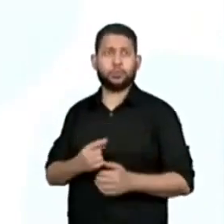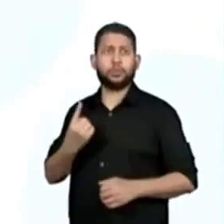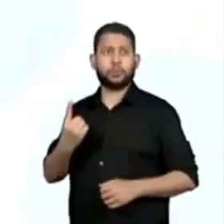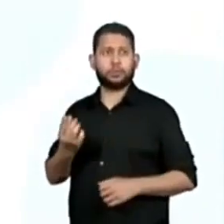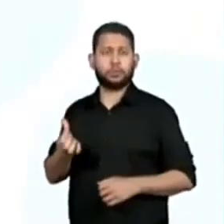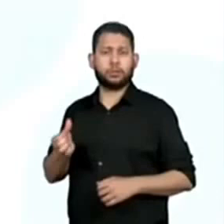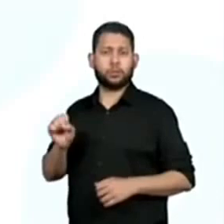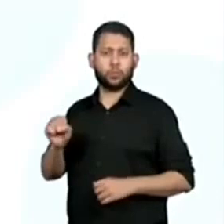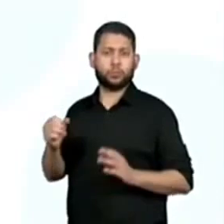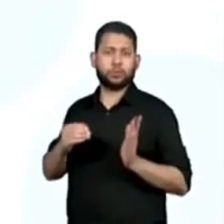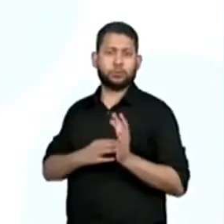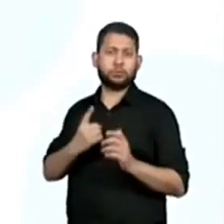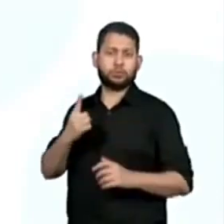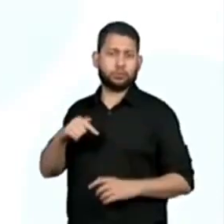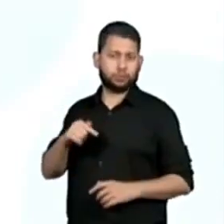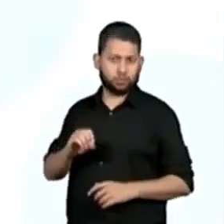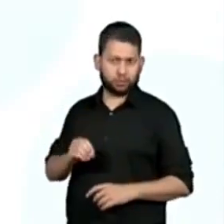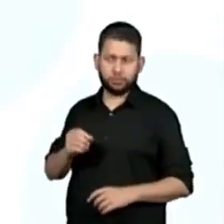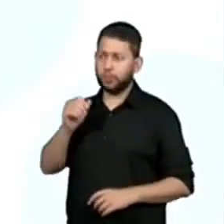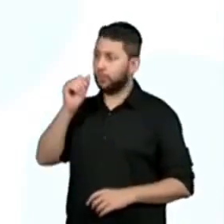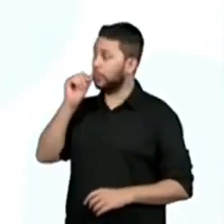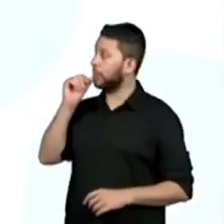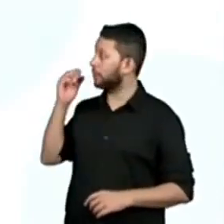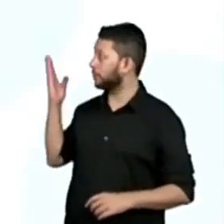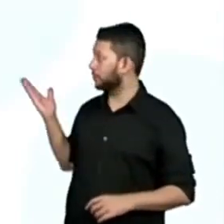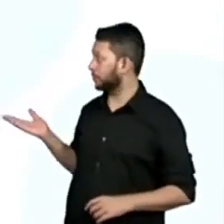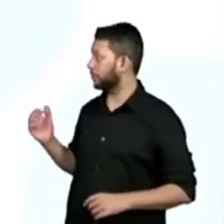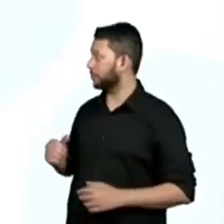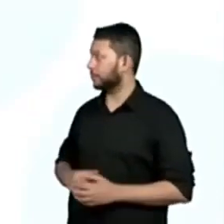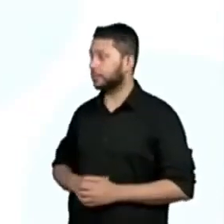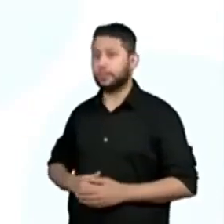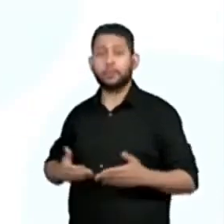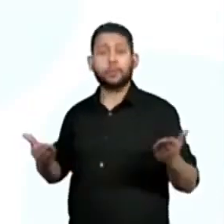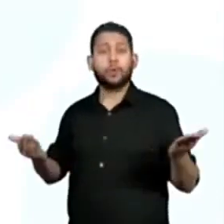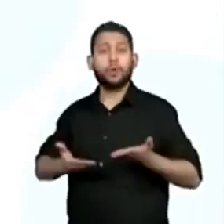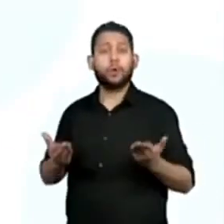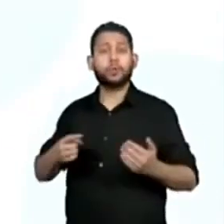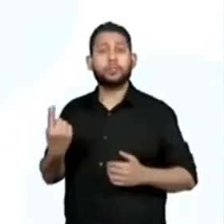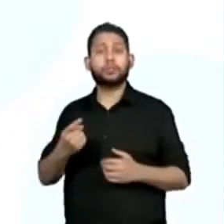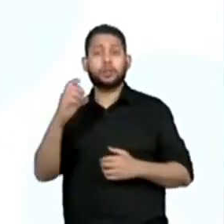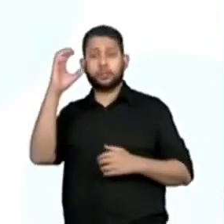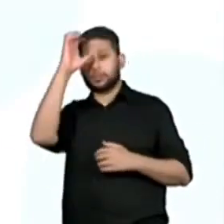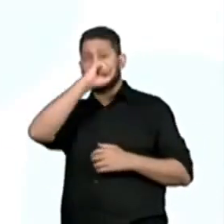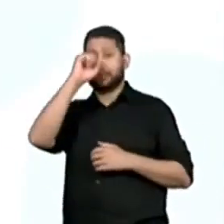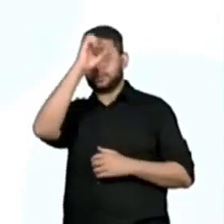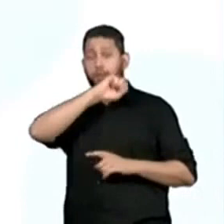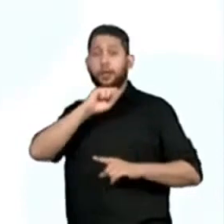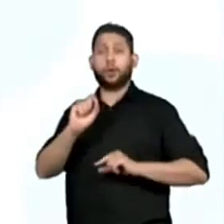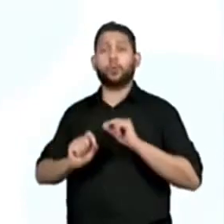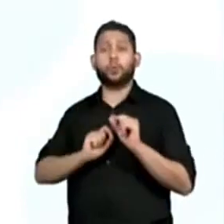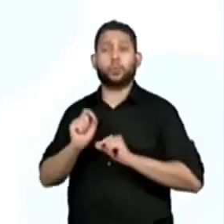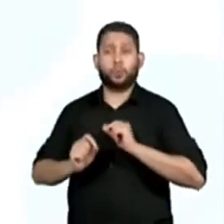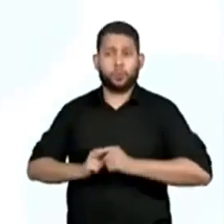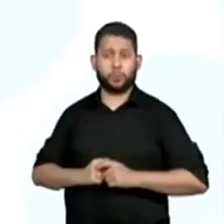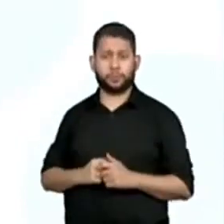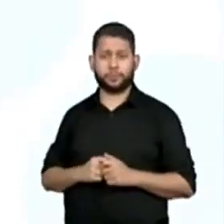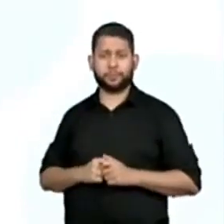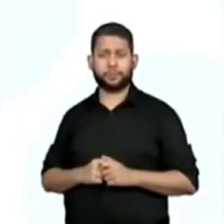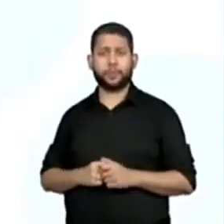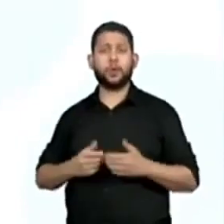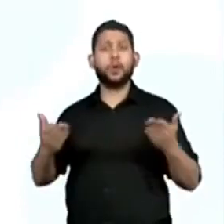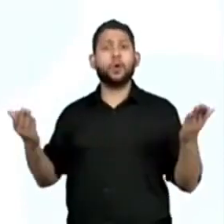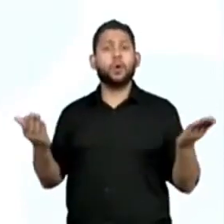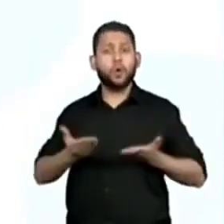168 a 170 e o que vamos aprender nessa aula